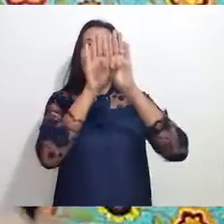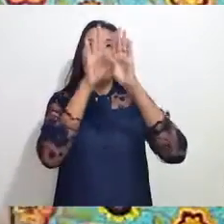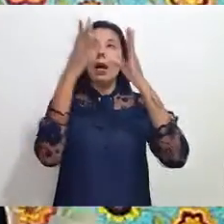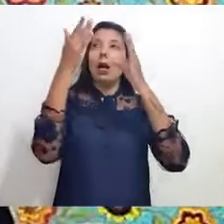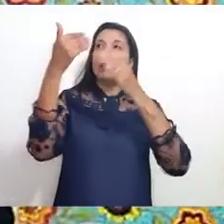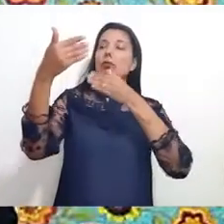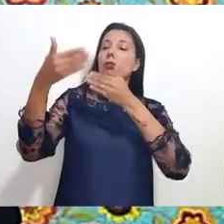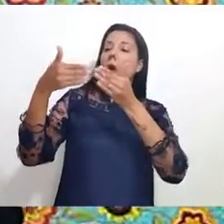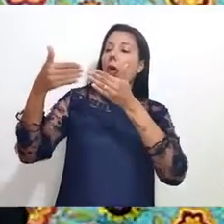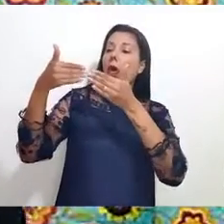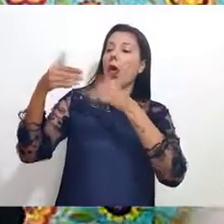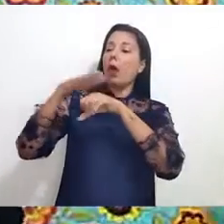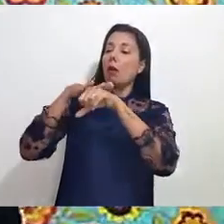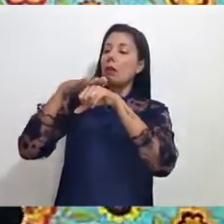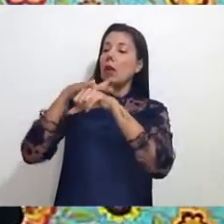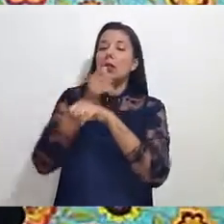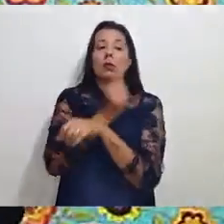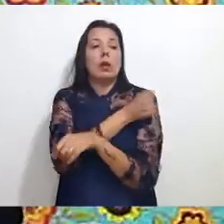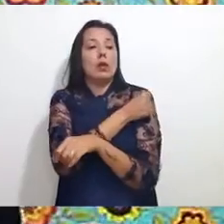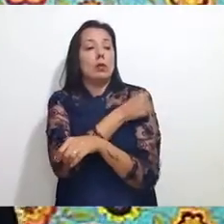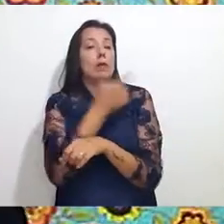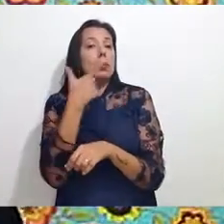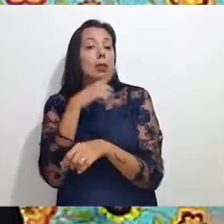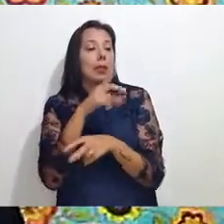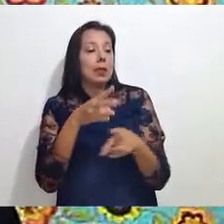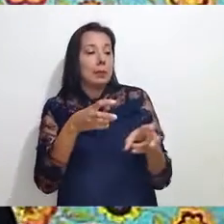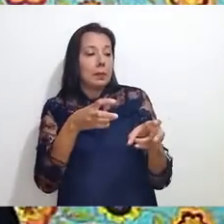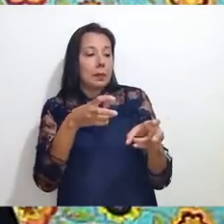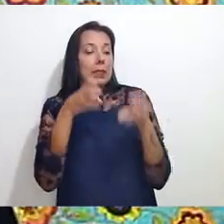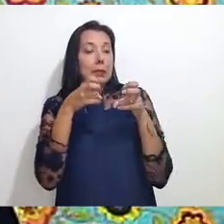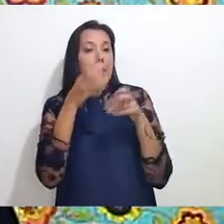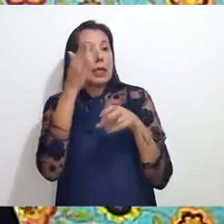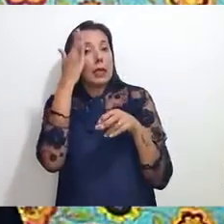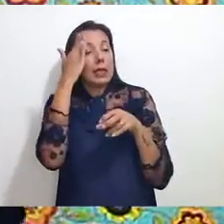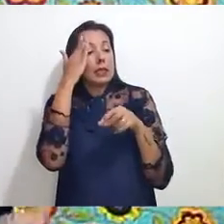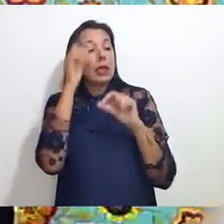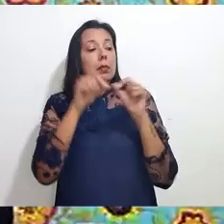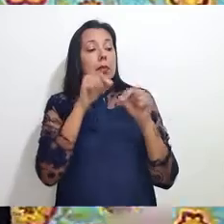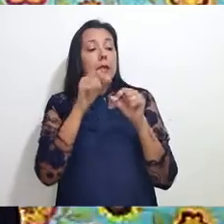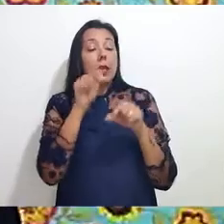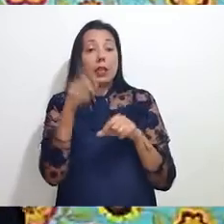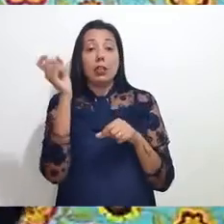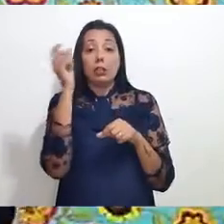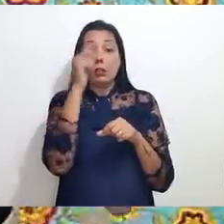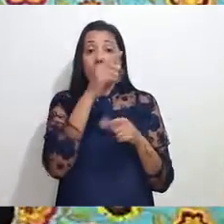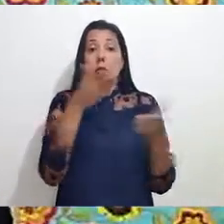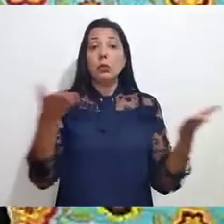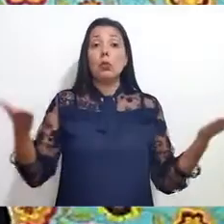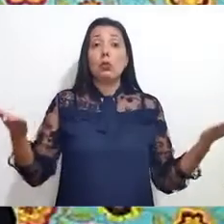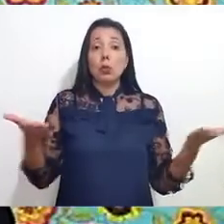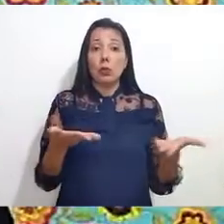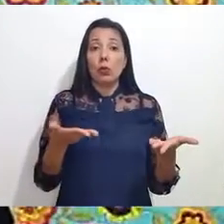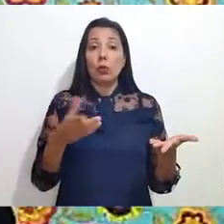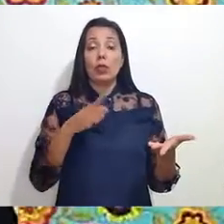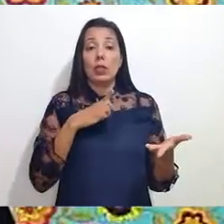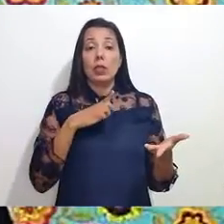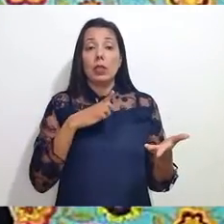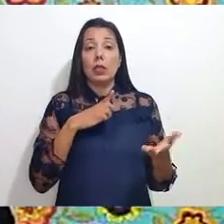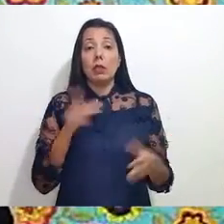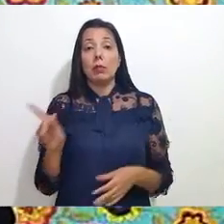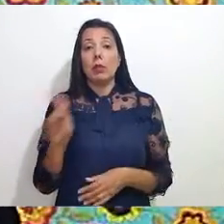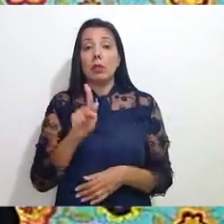e consigam perceber. E a gente sabe que isso é muito difícil hoje, quando você tem professores que estão com uma sala de